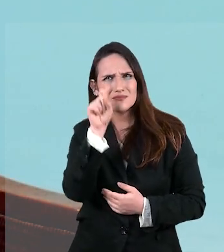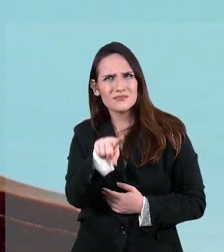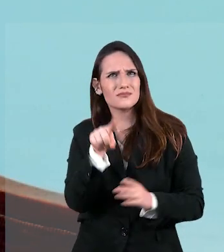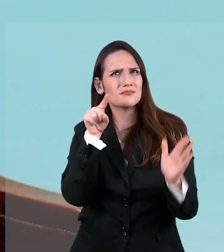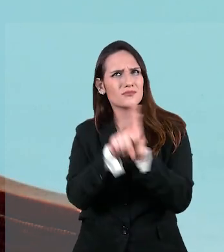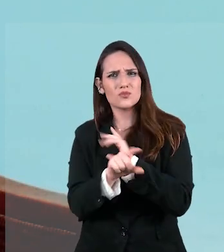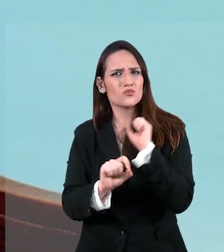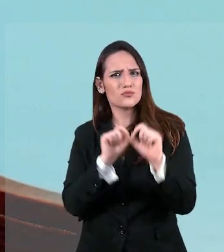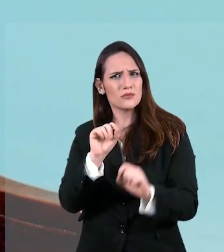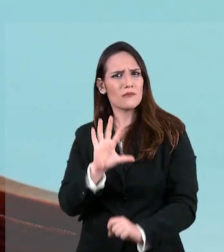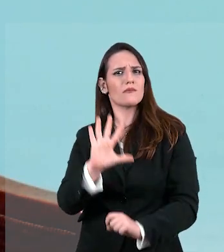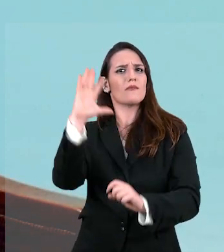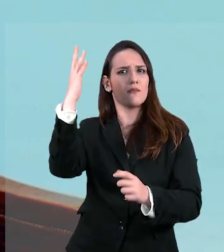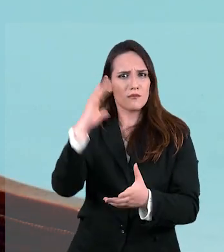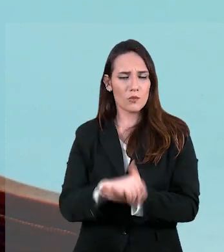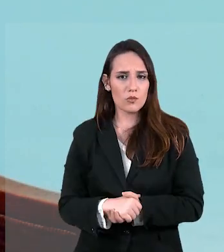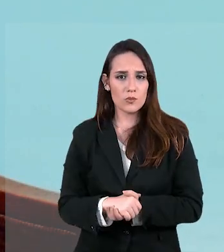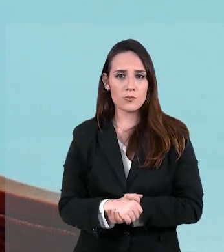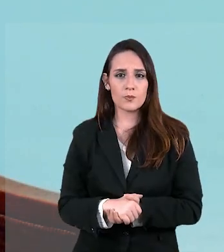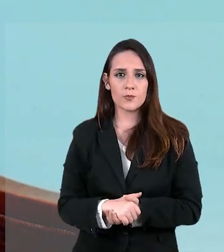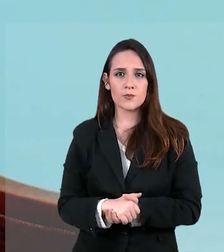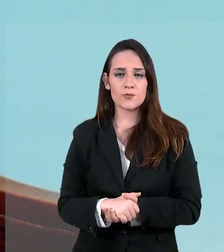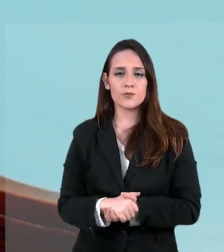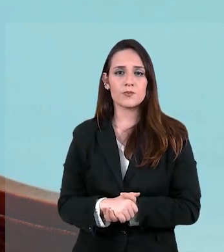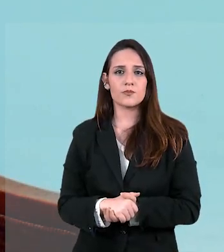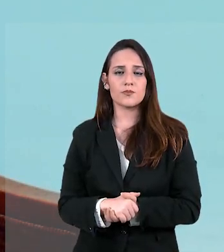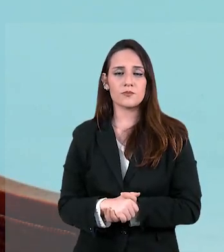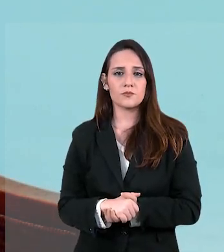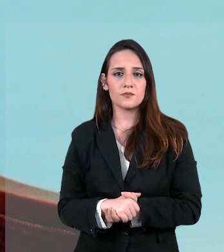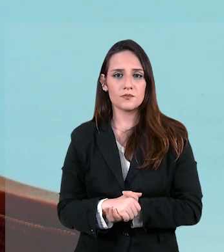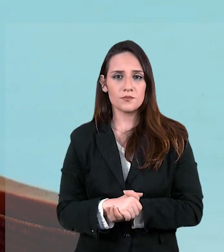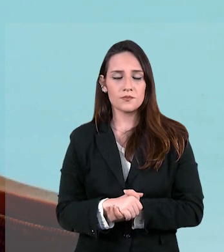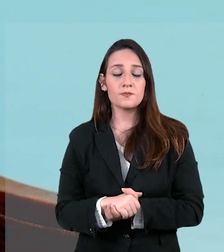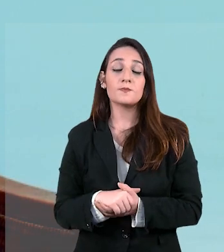tentavam entender o que acontecia naquele momento.